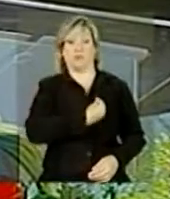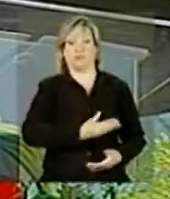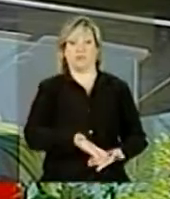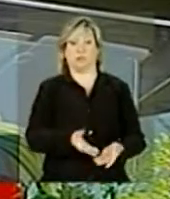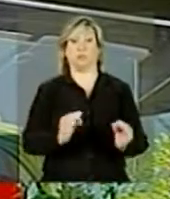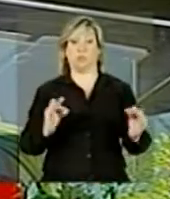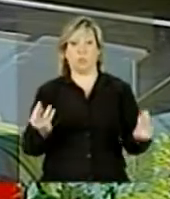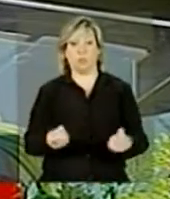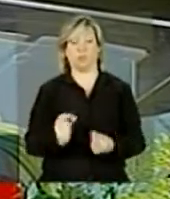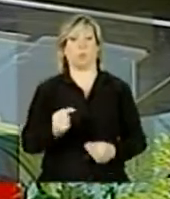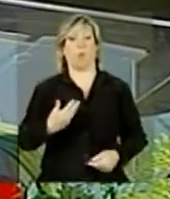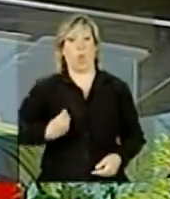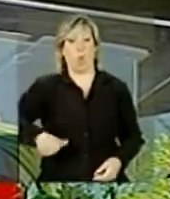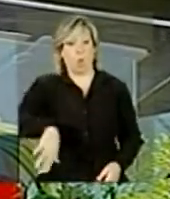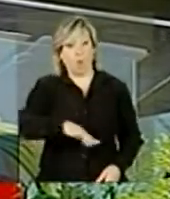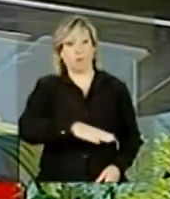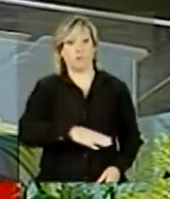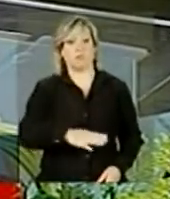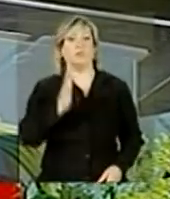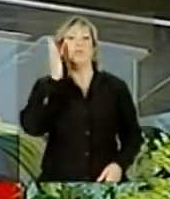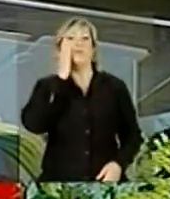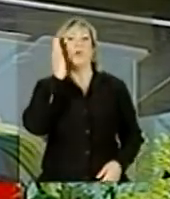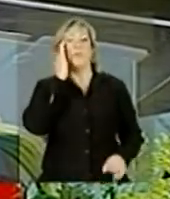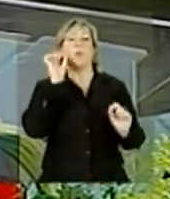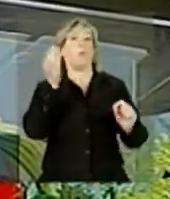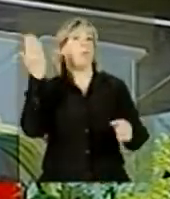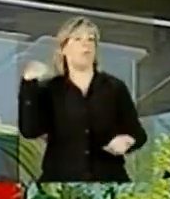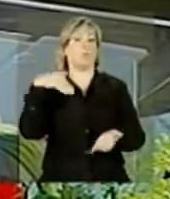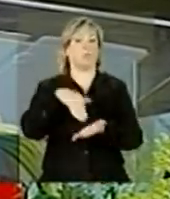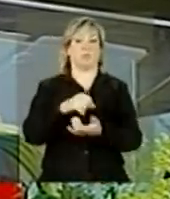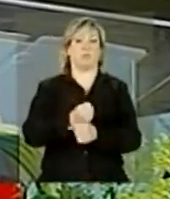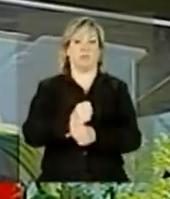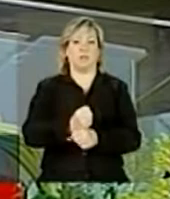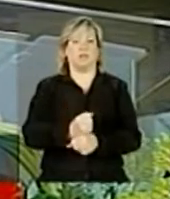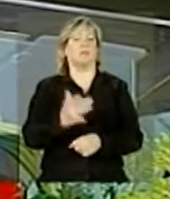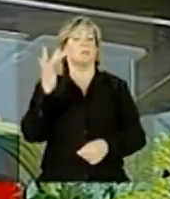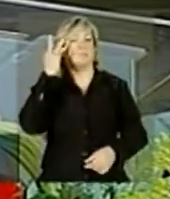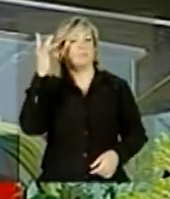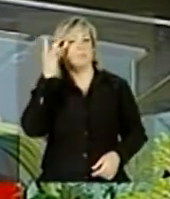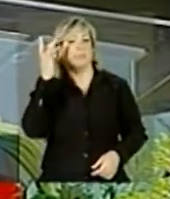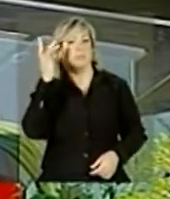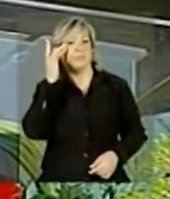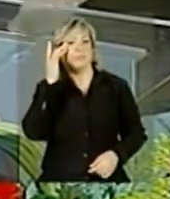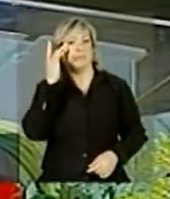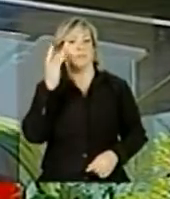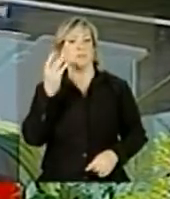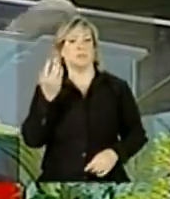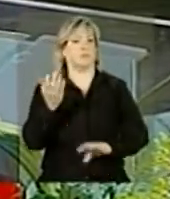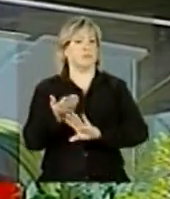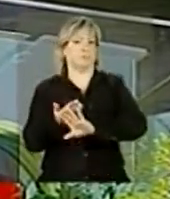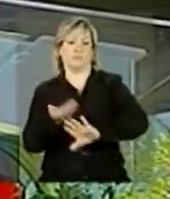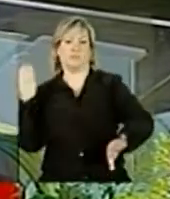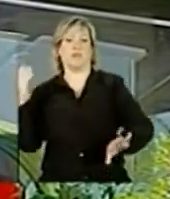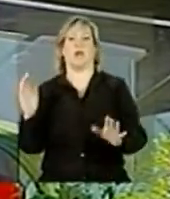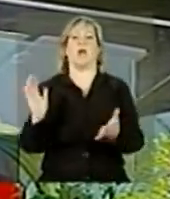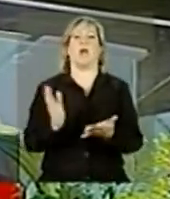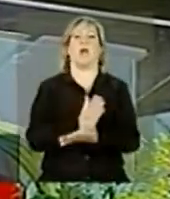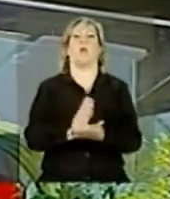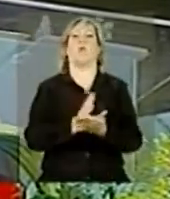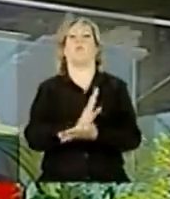nós soubemos nesses últimos anos romper com alguns falsos